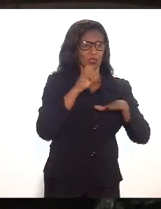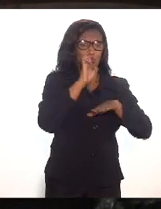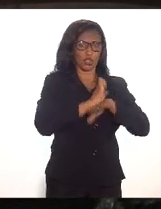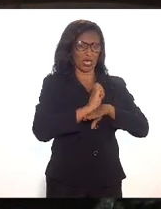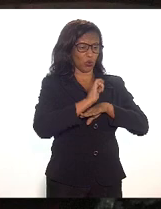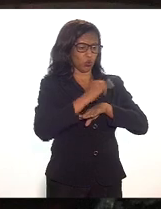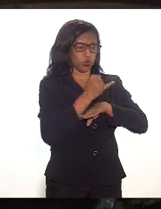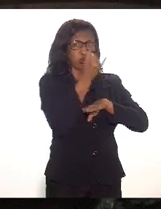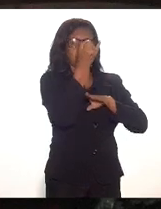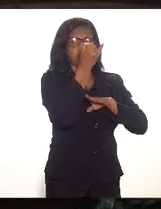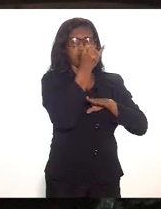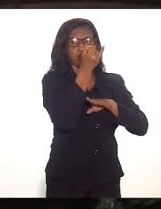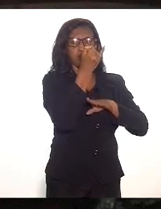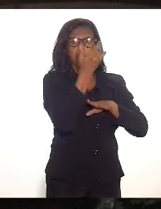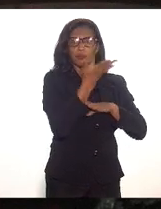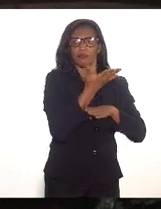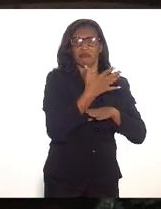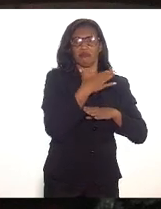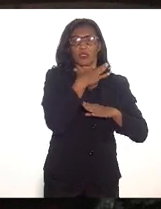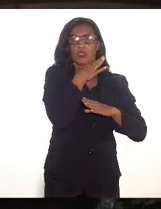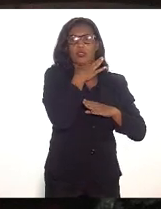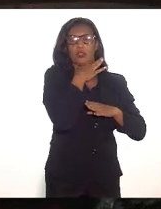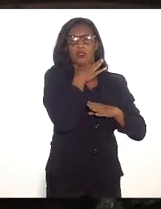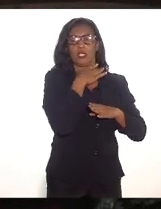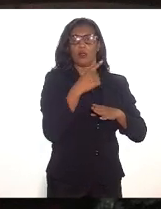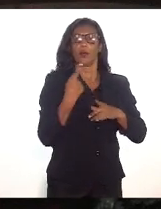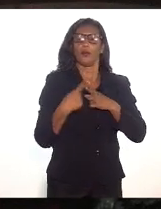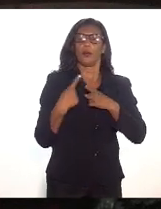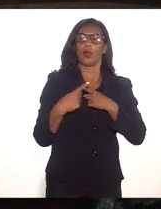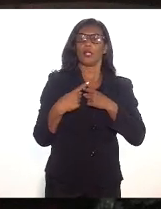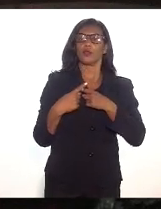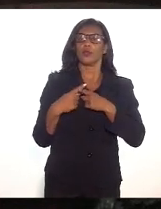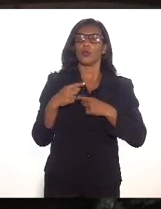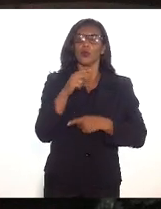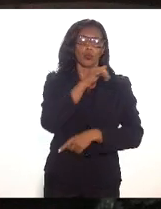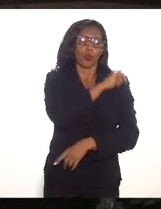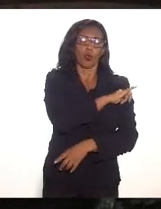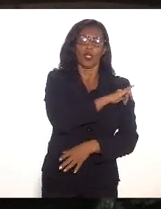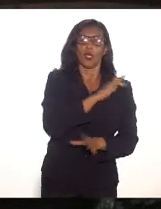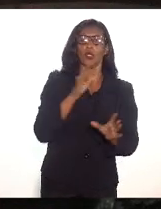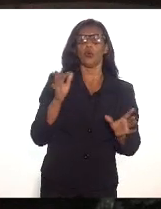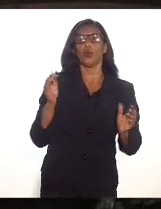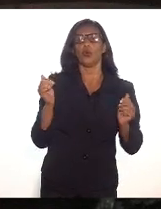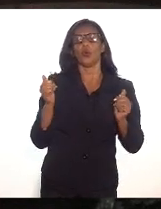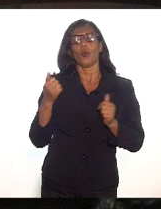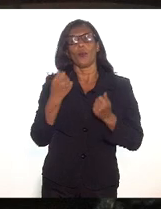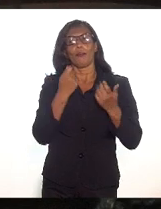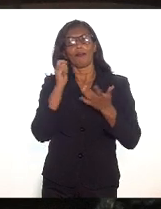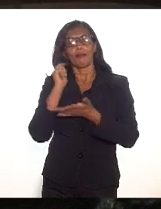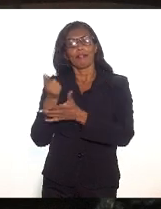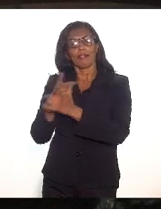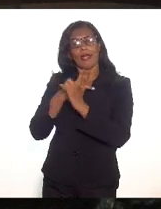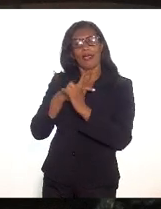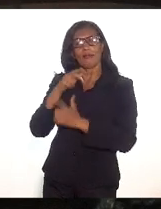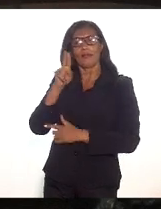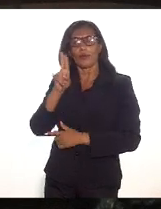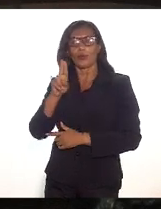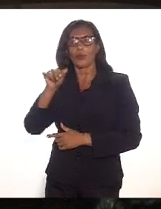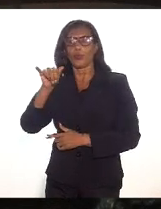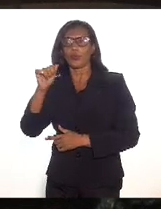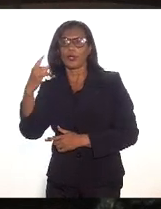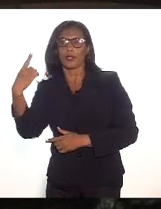juros, do endividamento do Estado do Rio com a União. Primeiro ponto que se diga é que